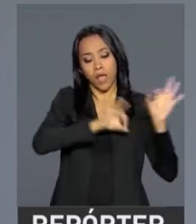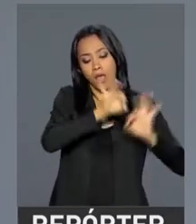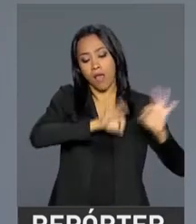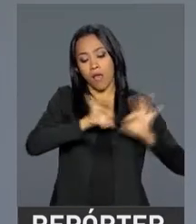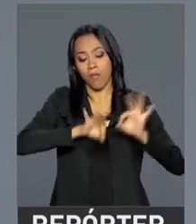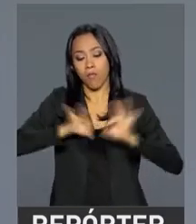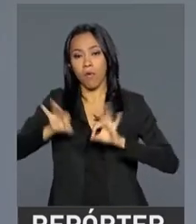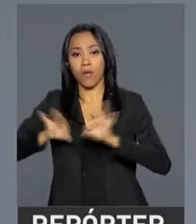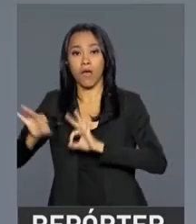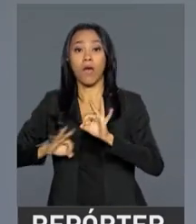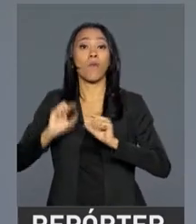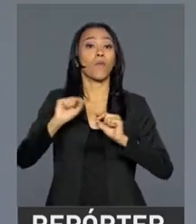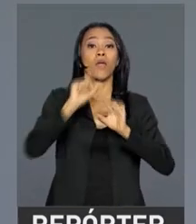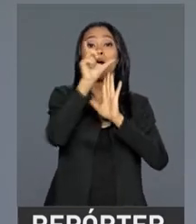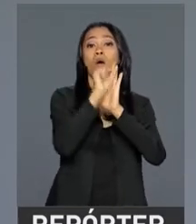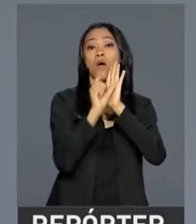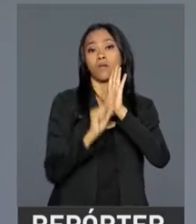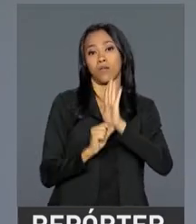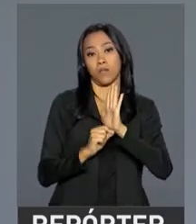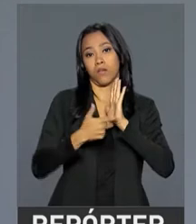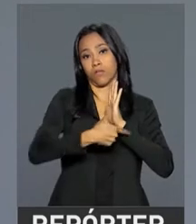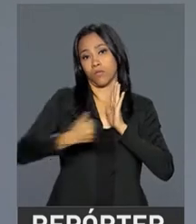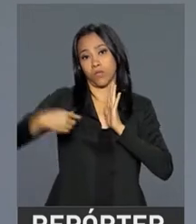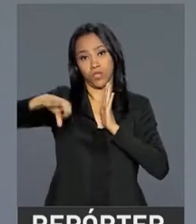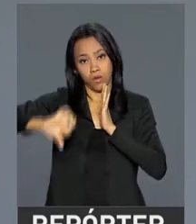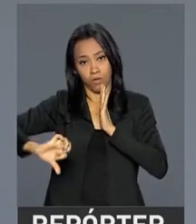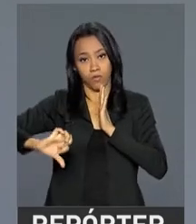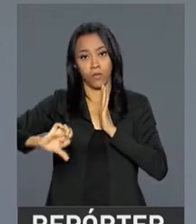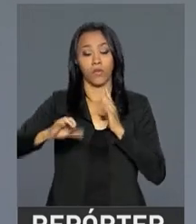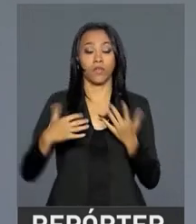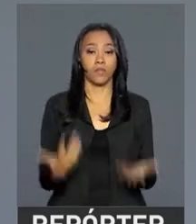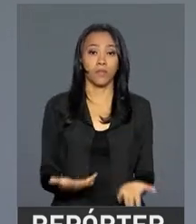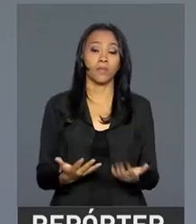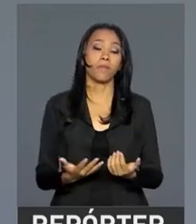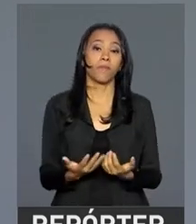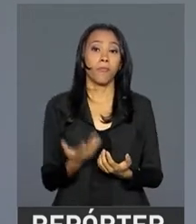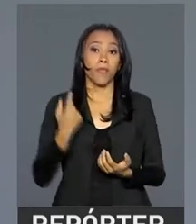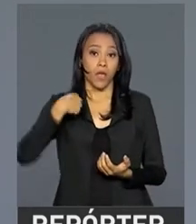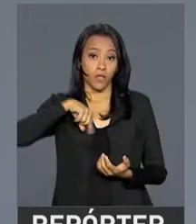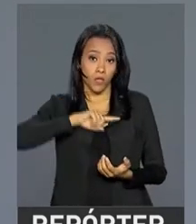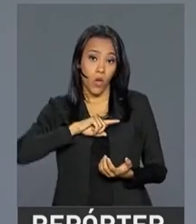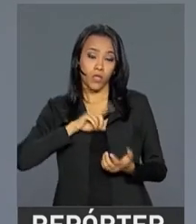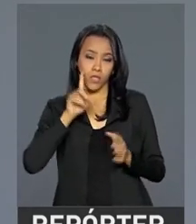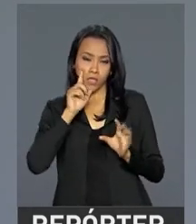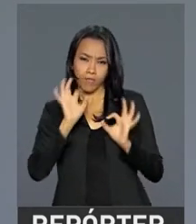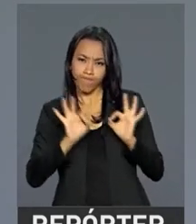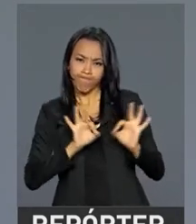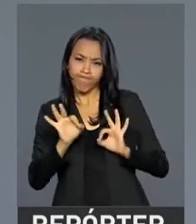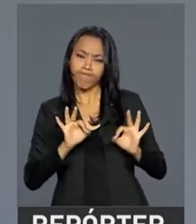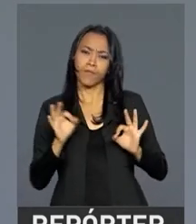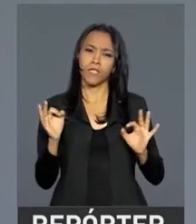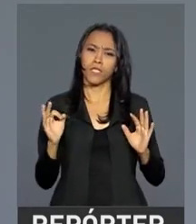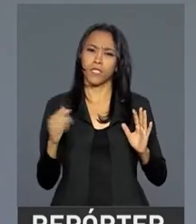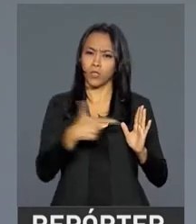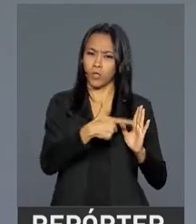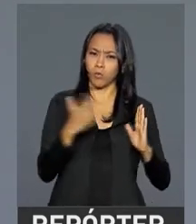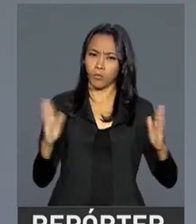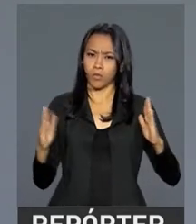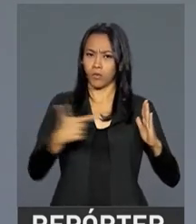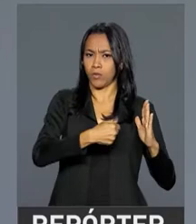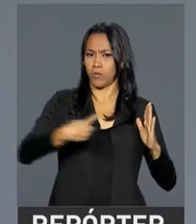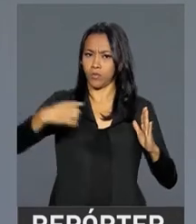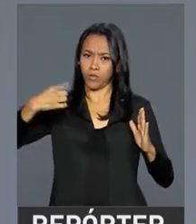orçamento de 2019 as nossas estimativas em liminares são de que 2009 seria